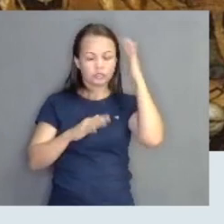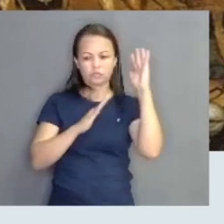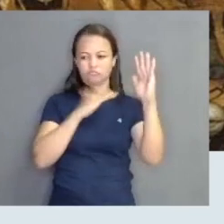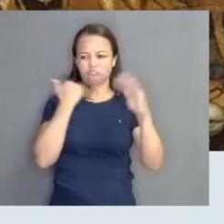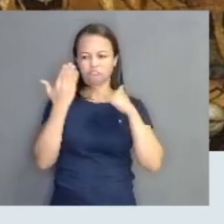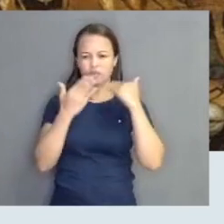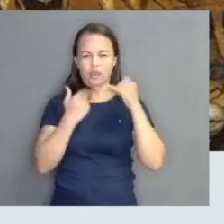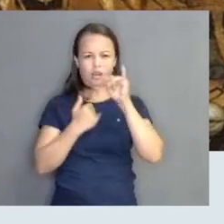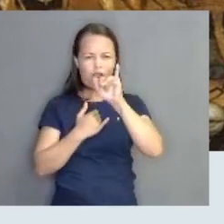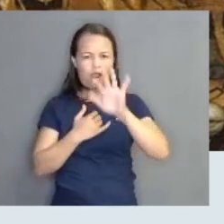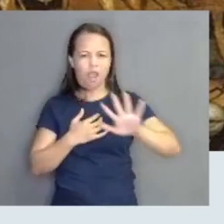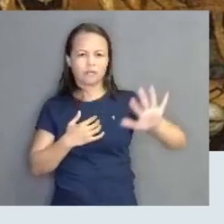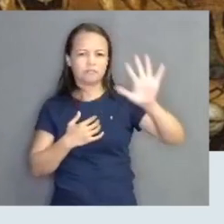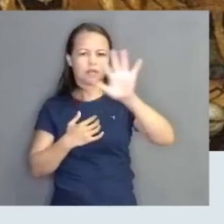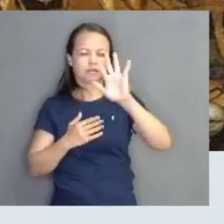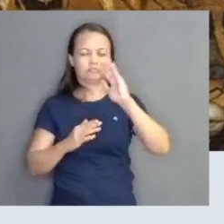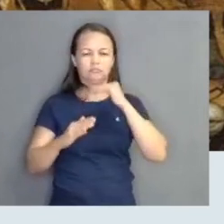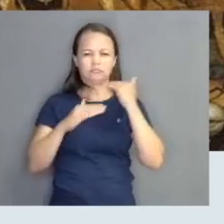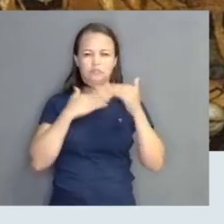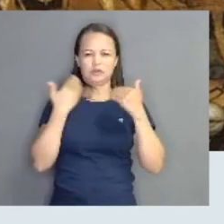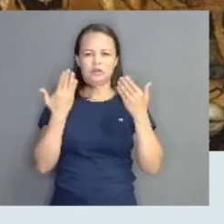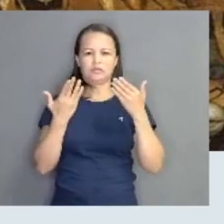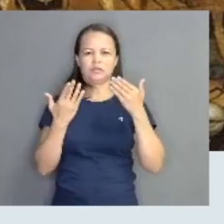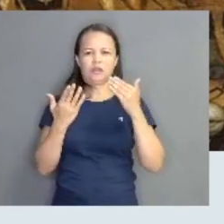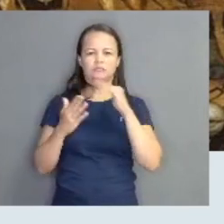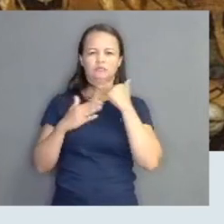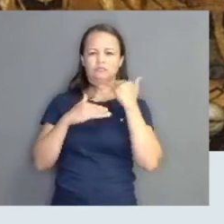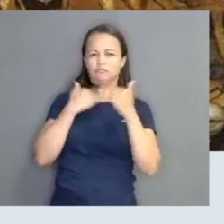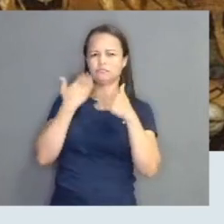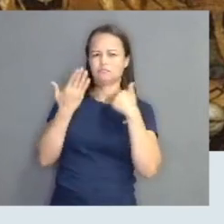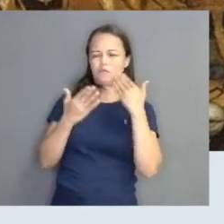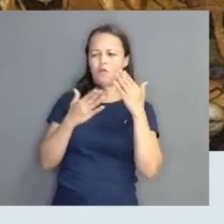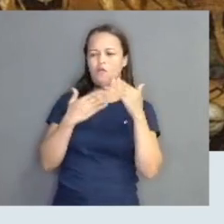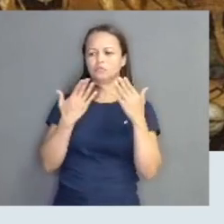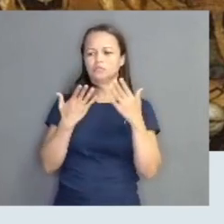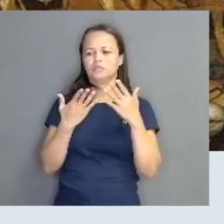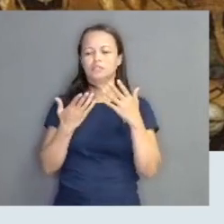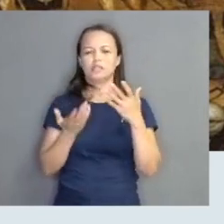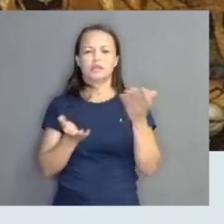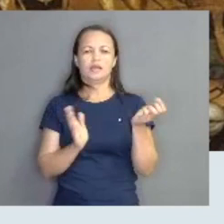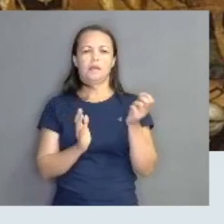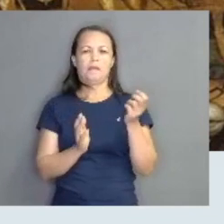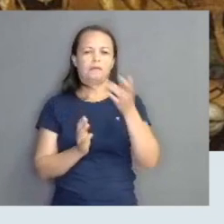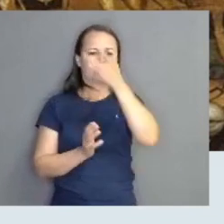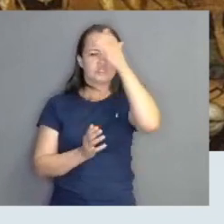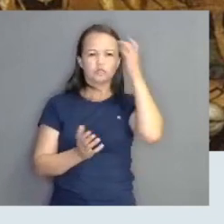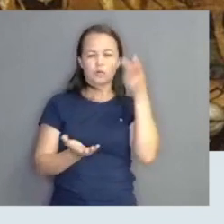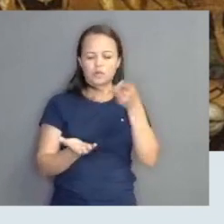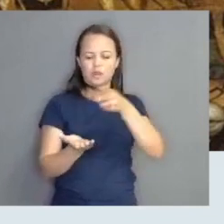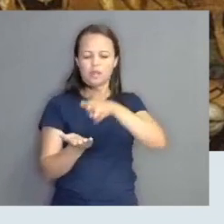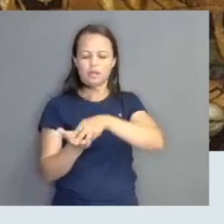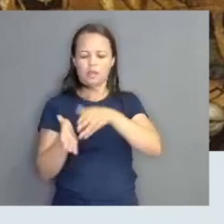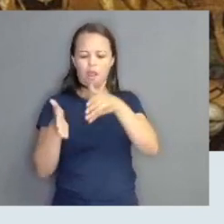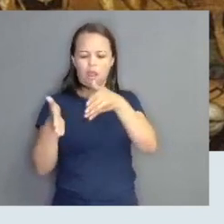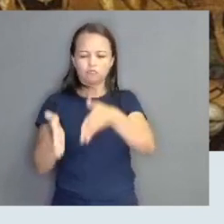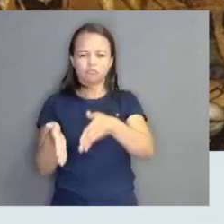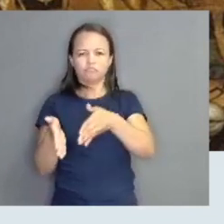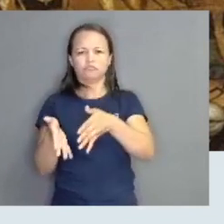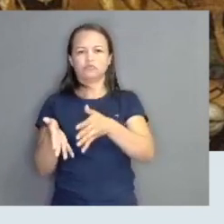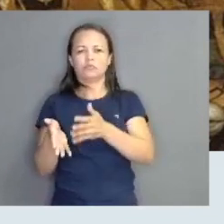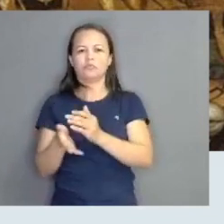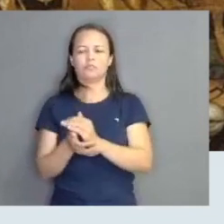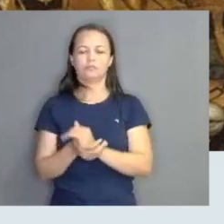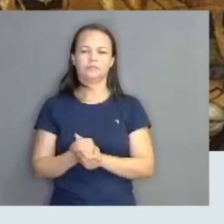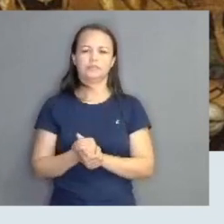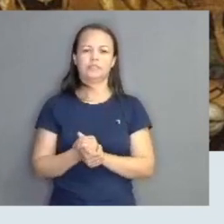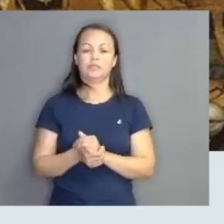morte presente em várias localidades, né, pessoas em caixões. Então,